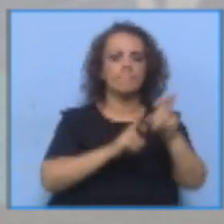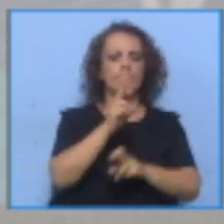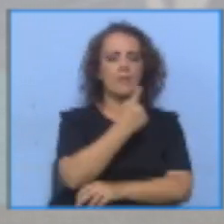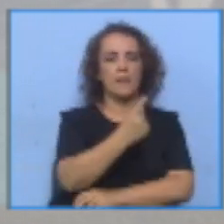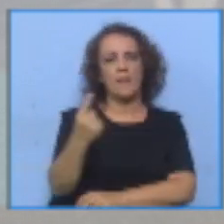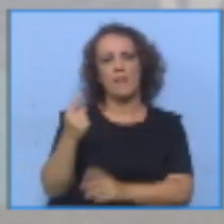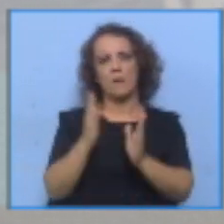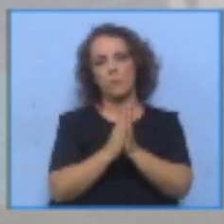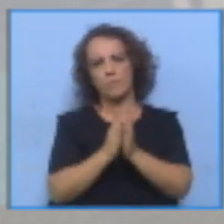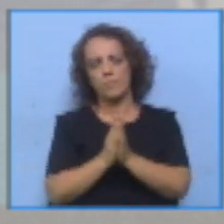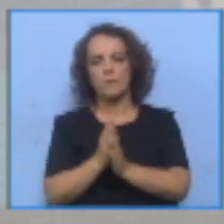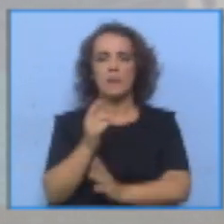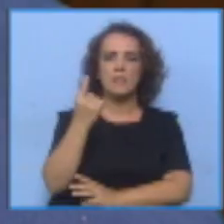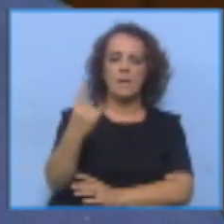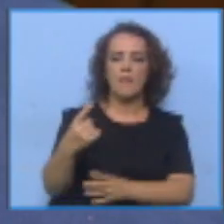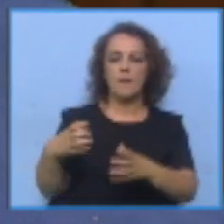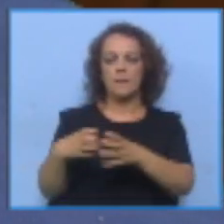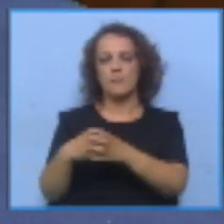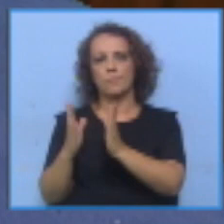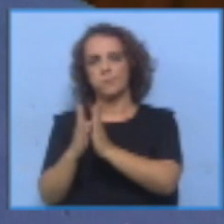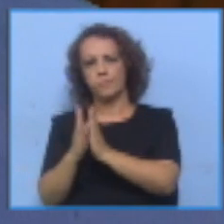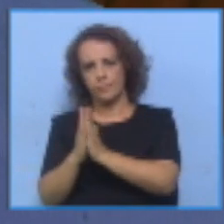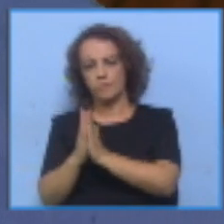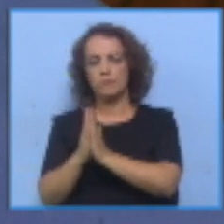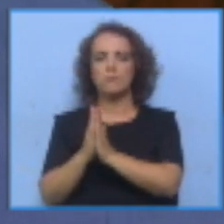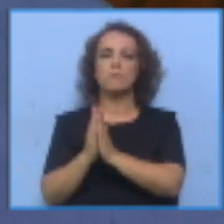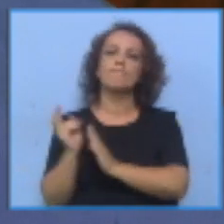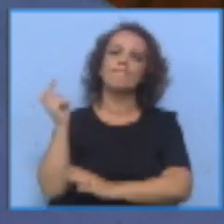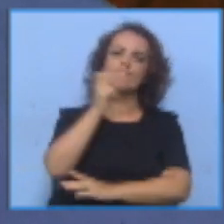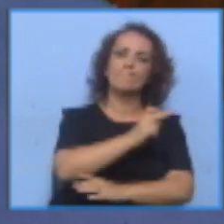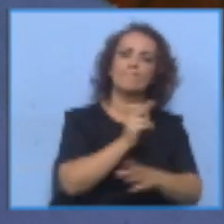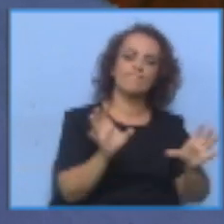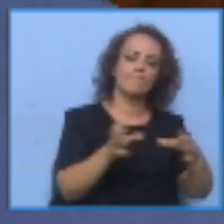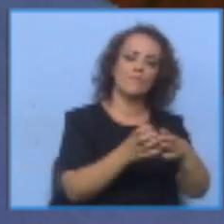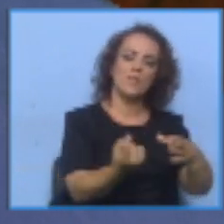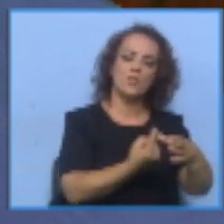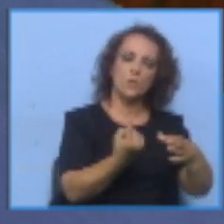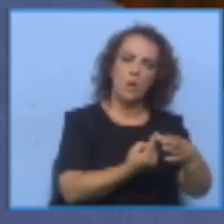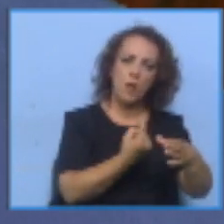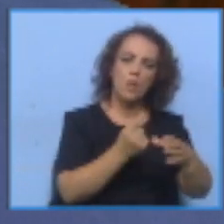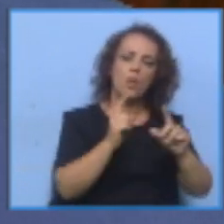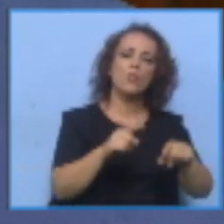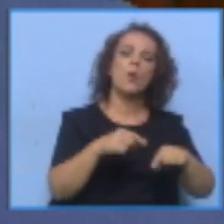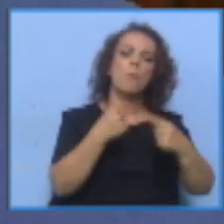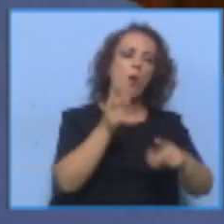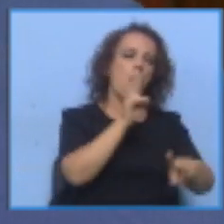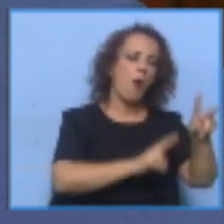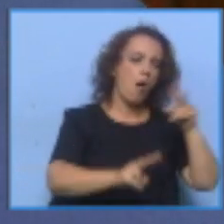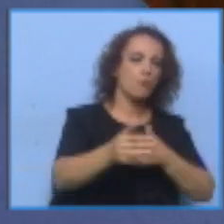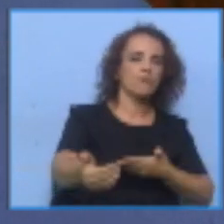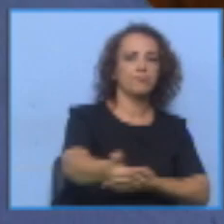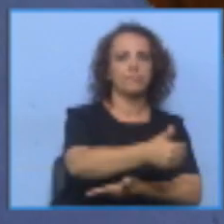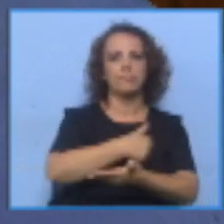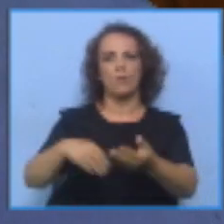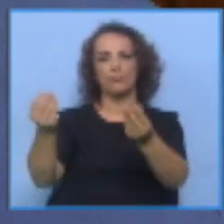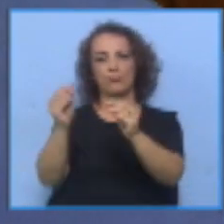de cada diocese, seja por estas comunidades mais isoladas, que depois deram os seus contributos para este documento